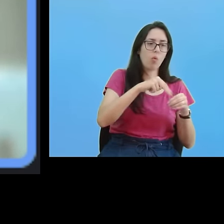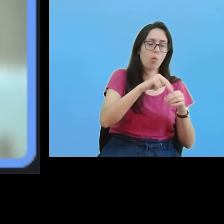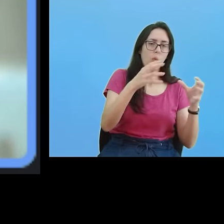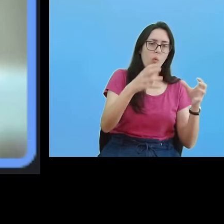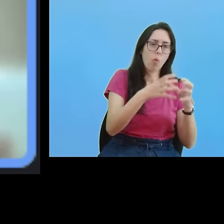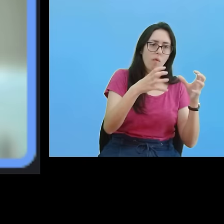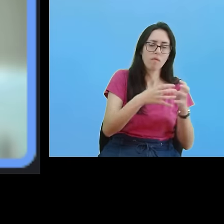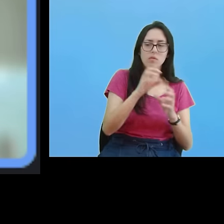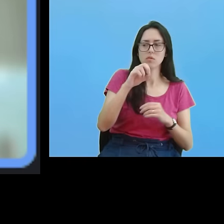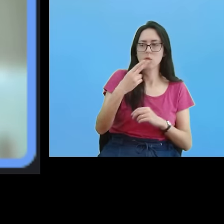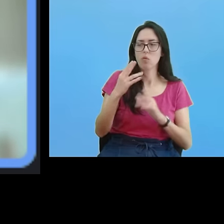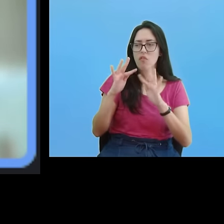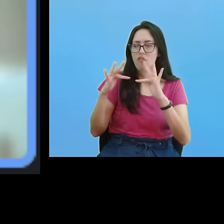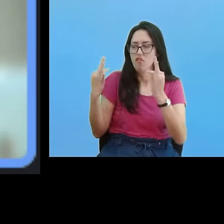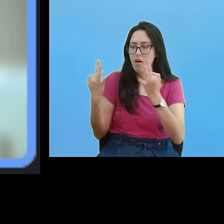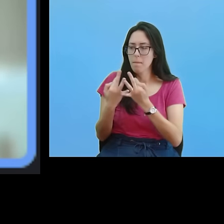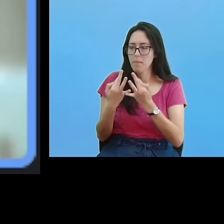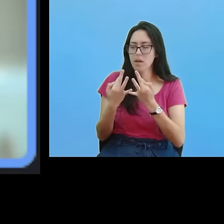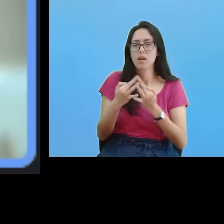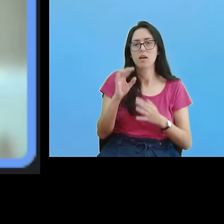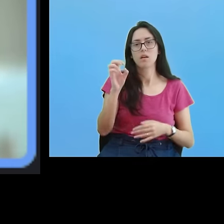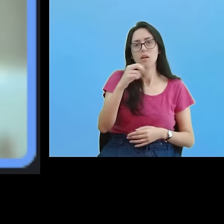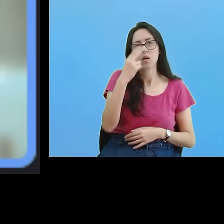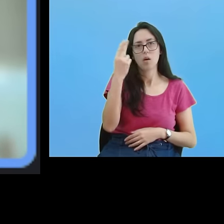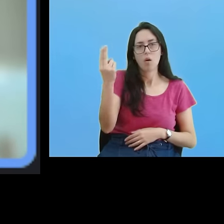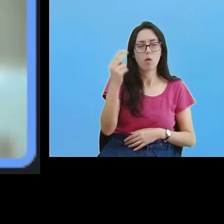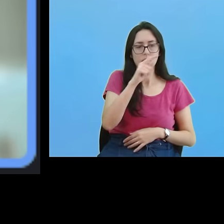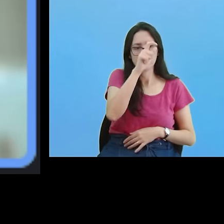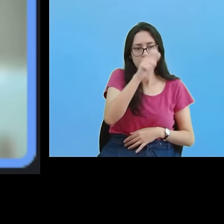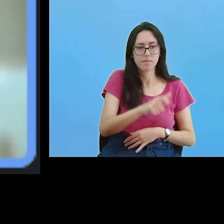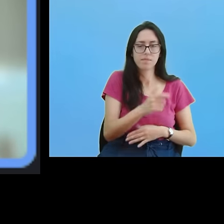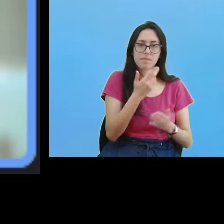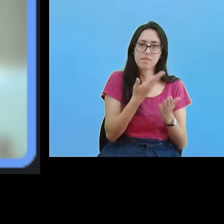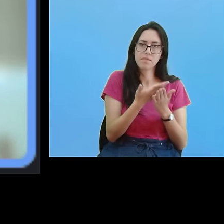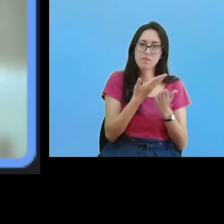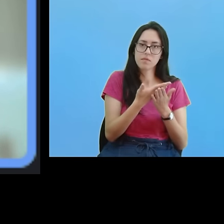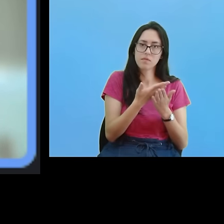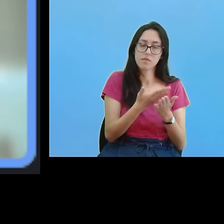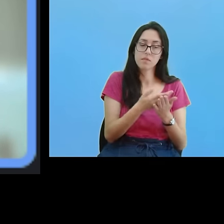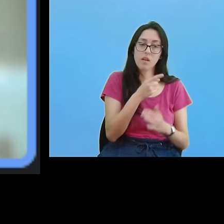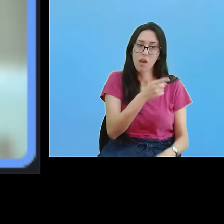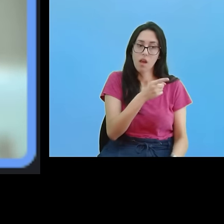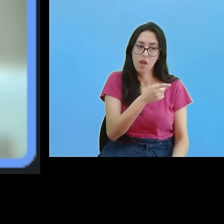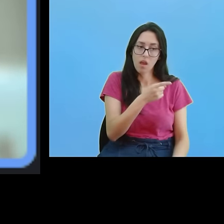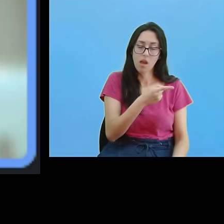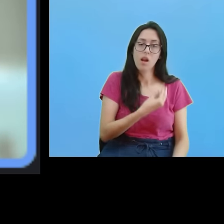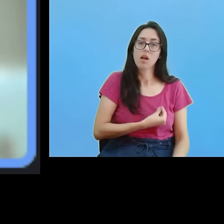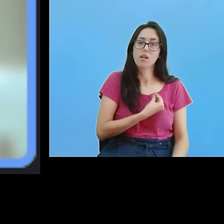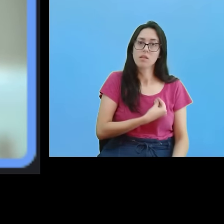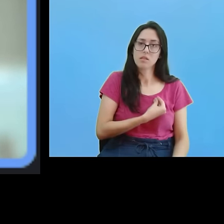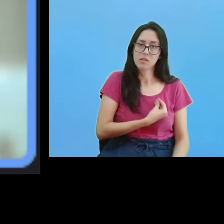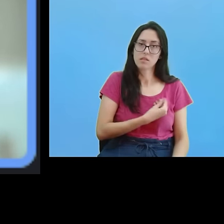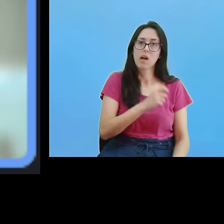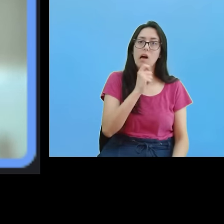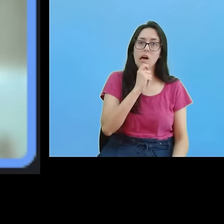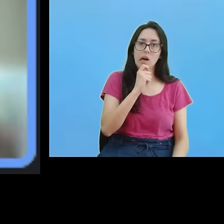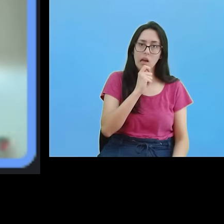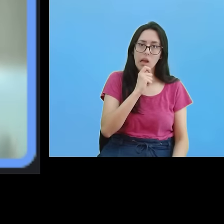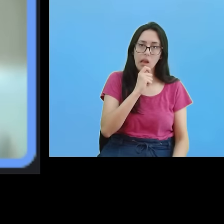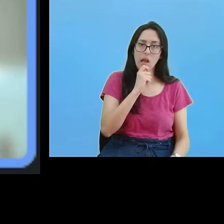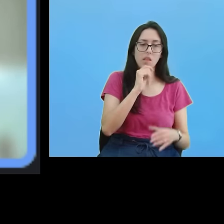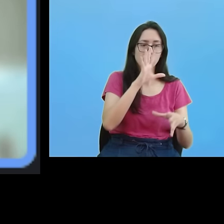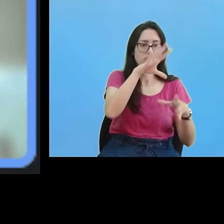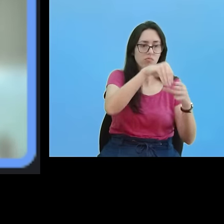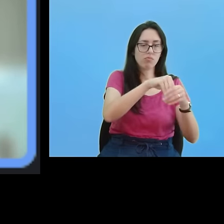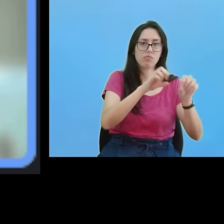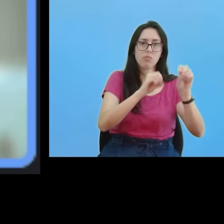com a família, seja quando esse estudante ele está ainda, né, vinculado à educação básica, lá no